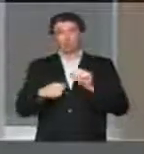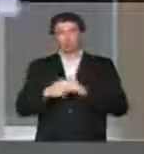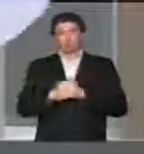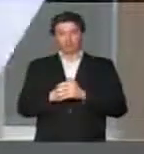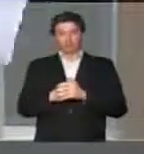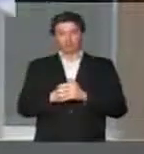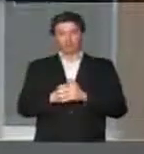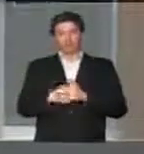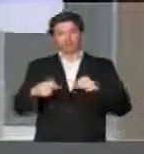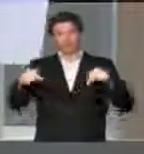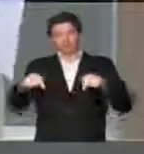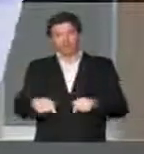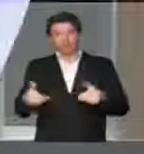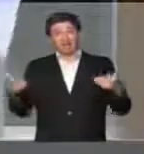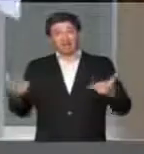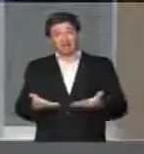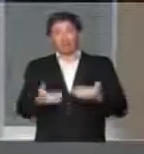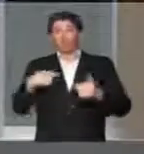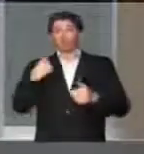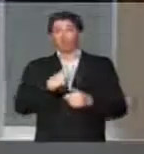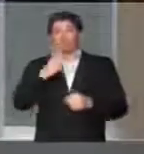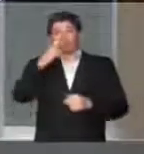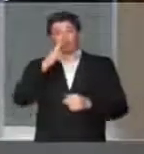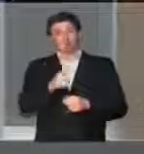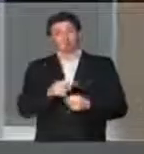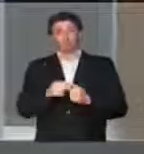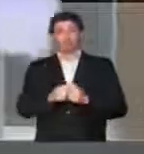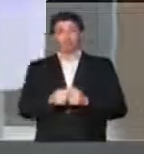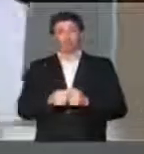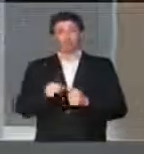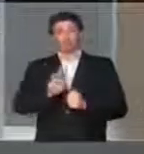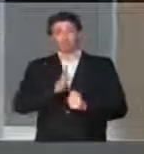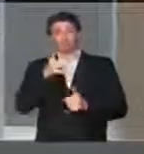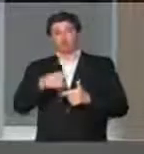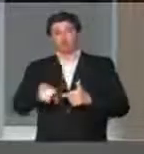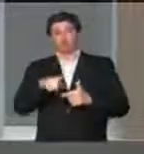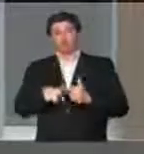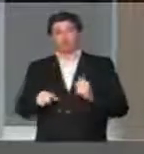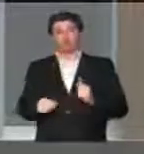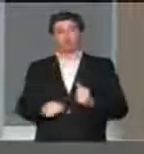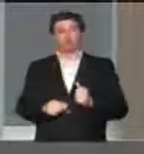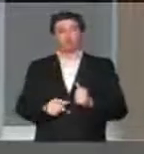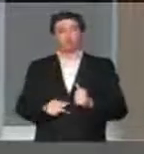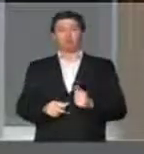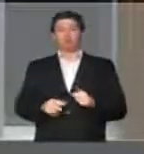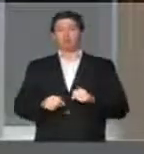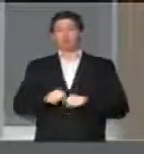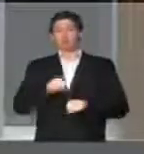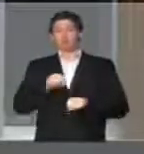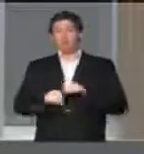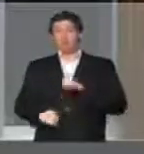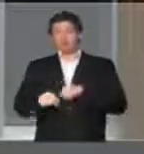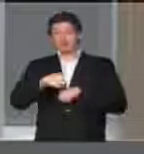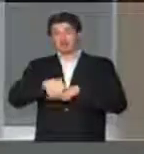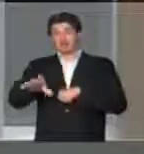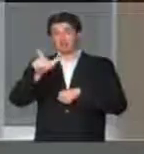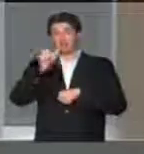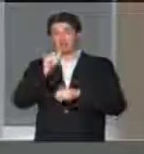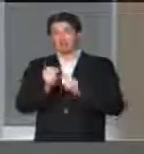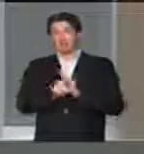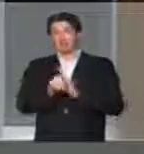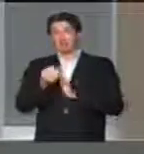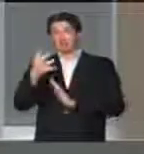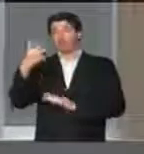é nesse momento que nós assistimos a esse desastre que acaba com o abastecimento de água em